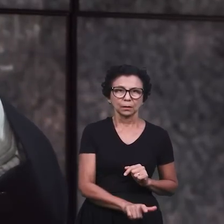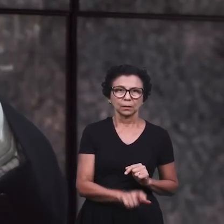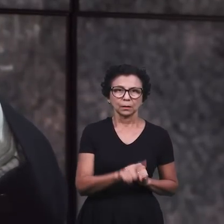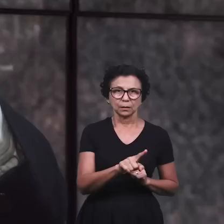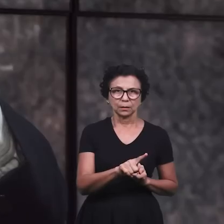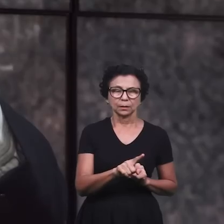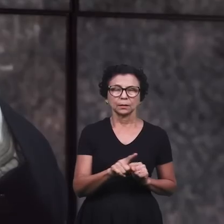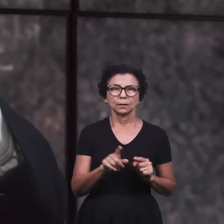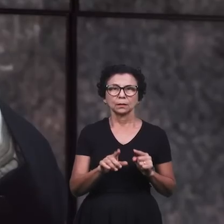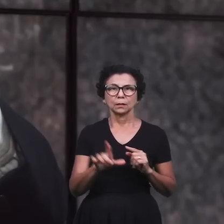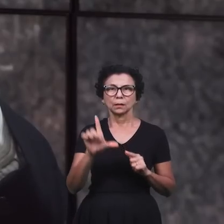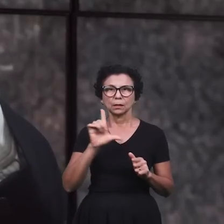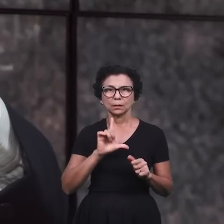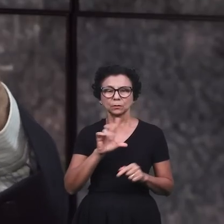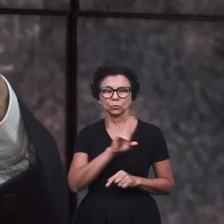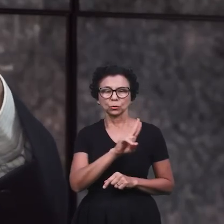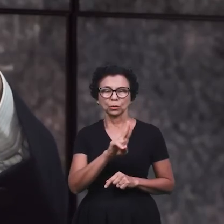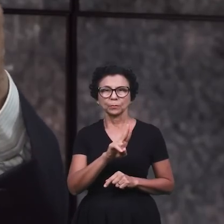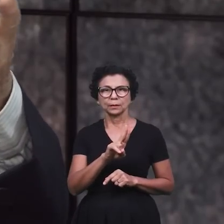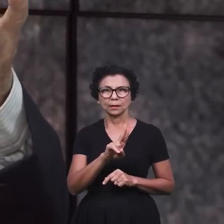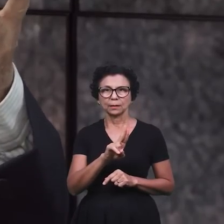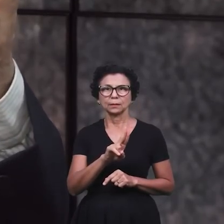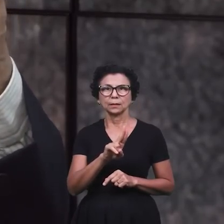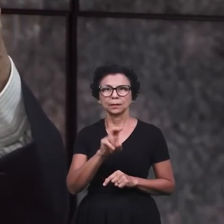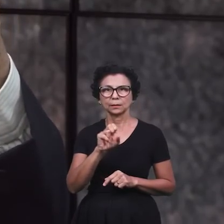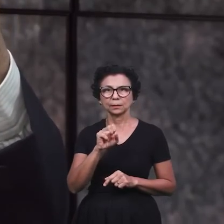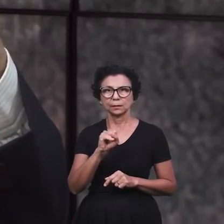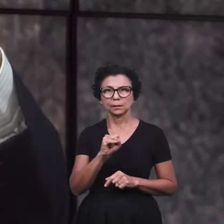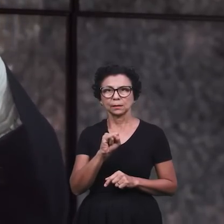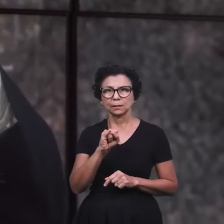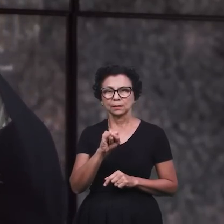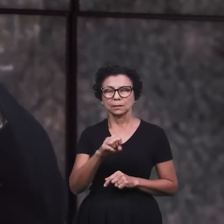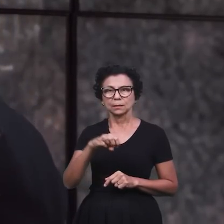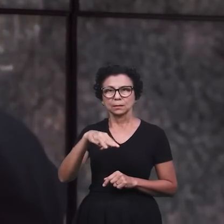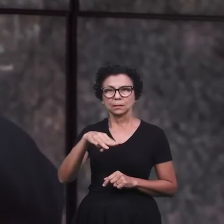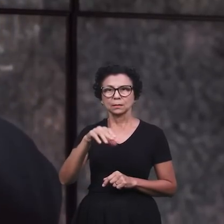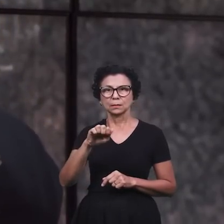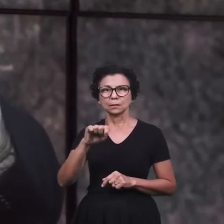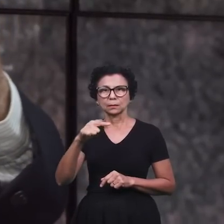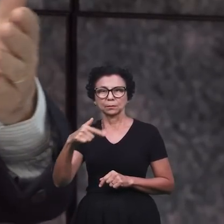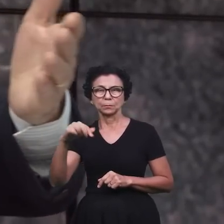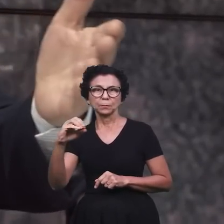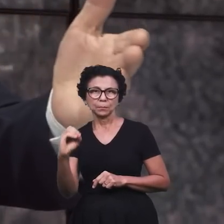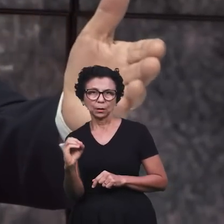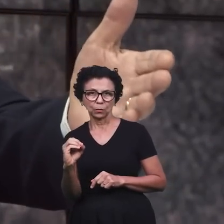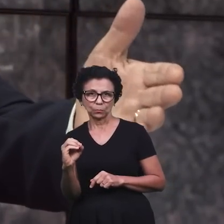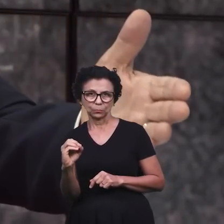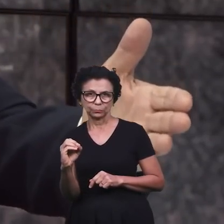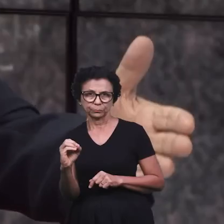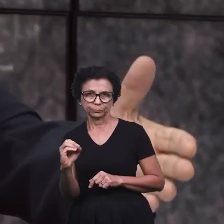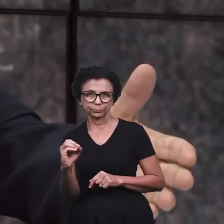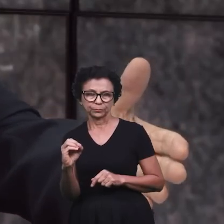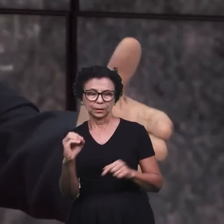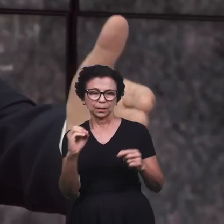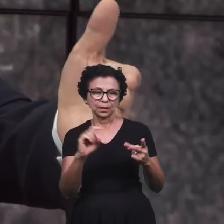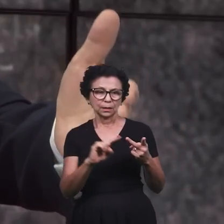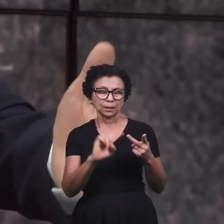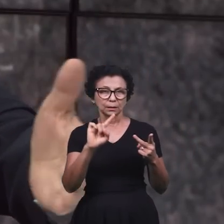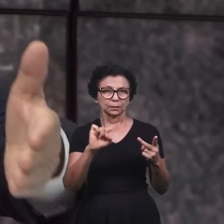grande pedra que é Jesus, né? Quando nós temos a revelação de Deus, nós passamos a fazer parte da igreja,